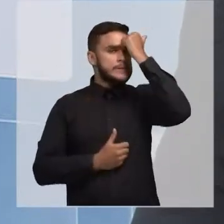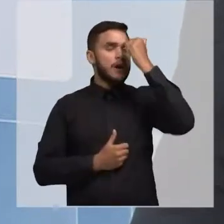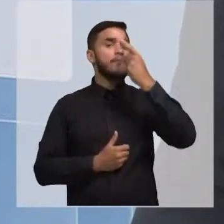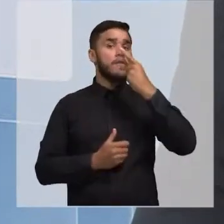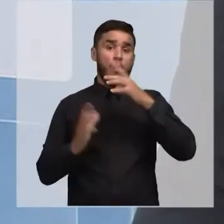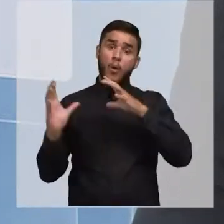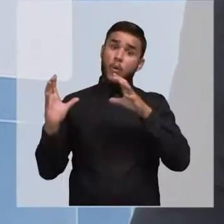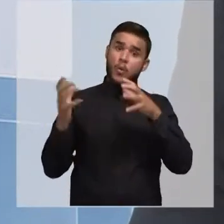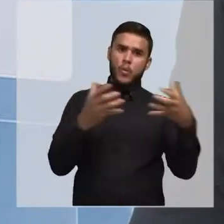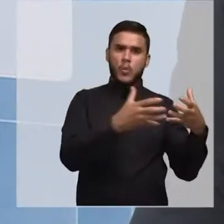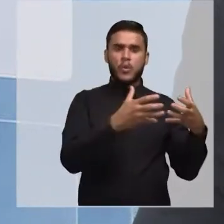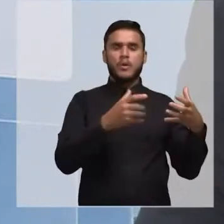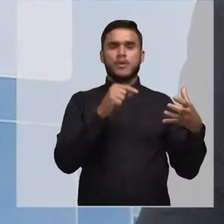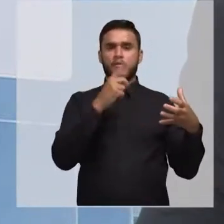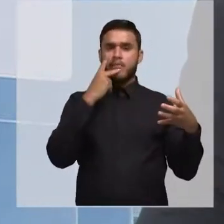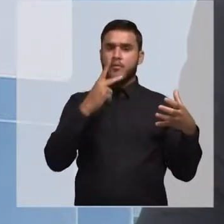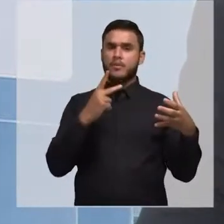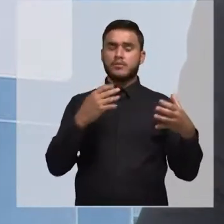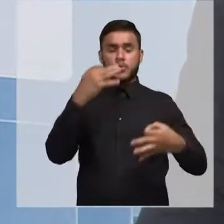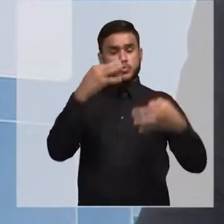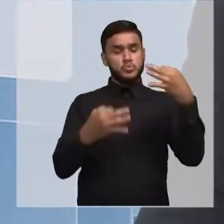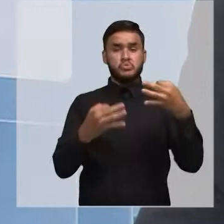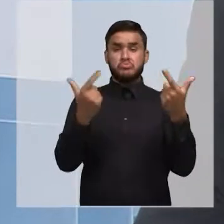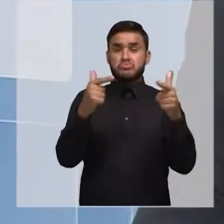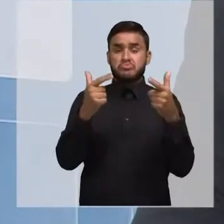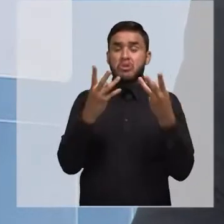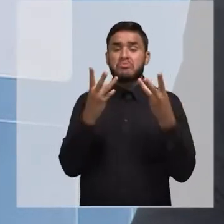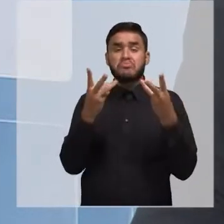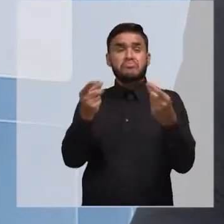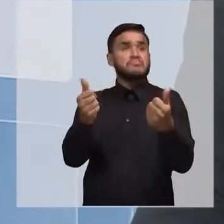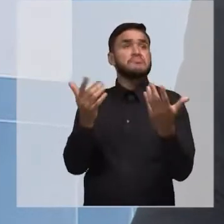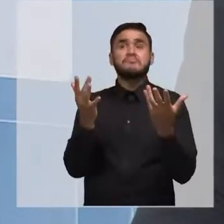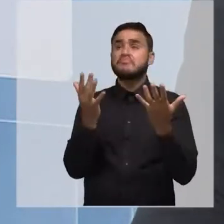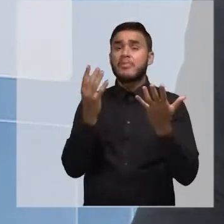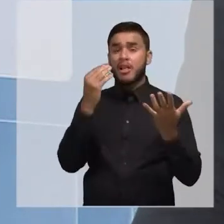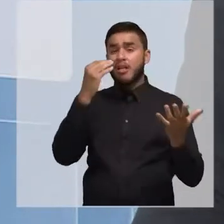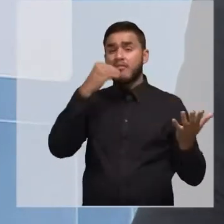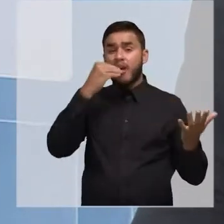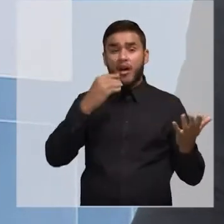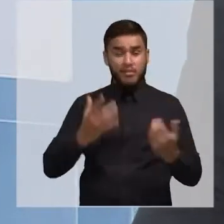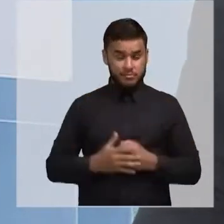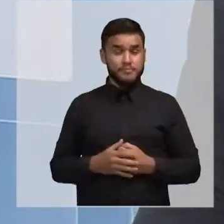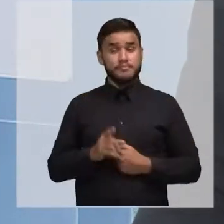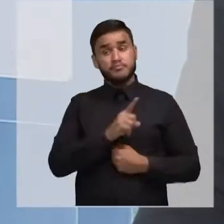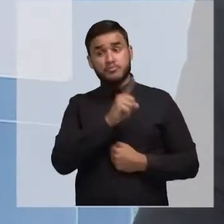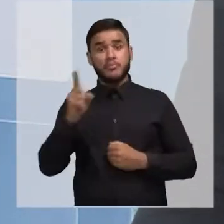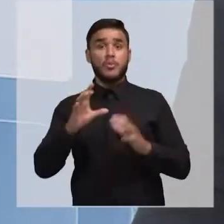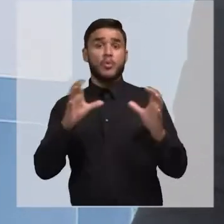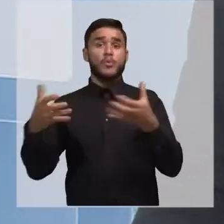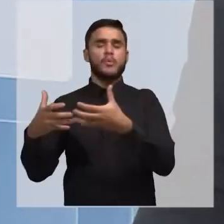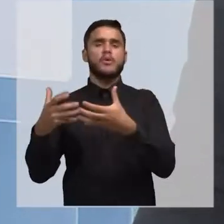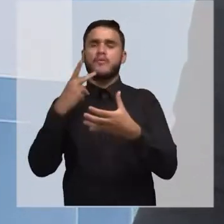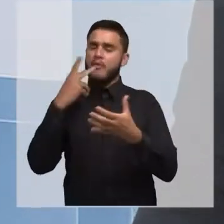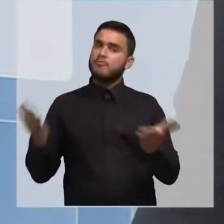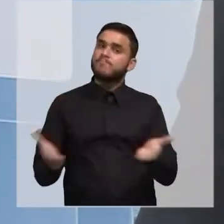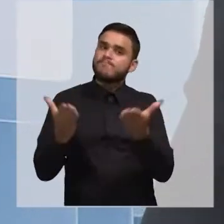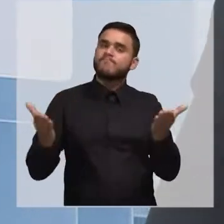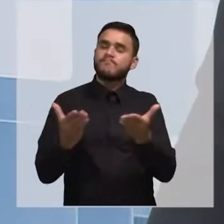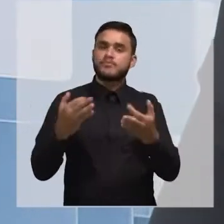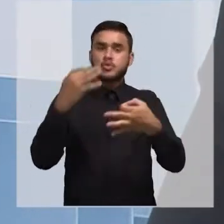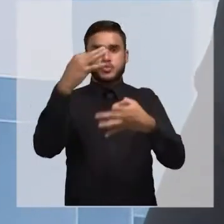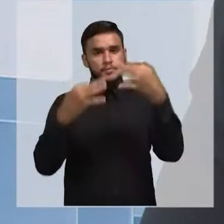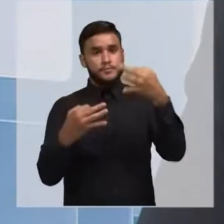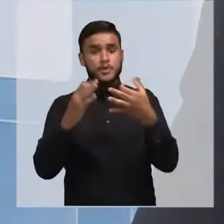esquerda que desqualificava totalmente a justiça, outra parte da direita enaltecia demais,